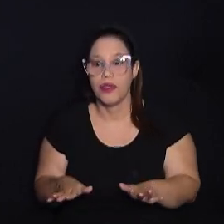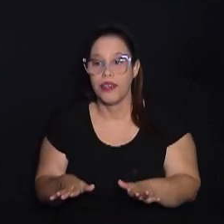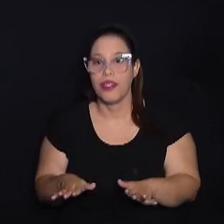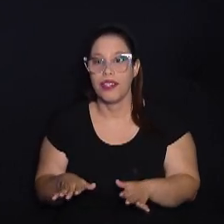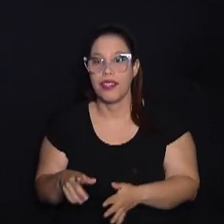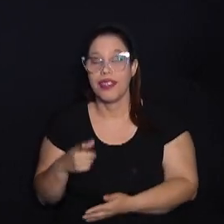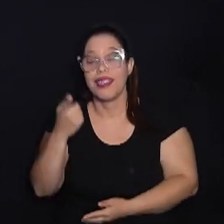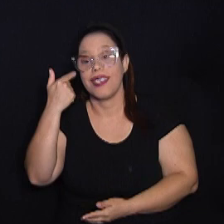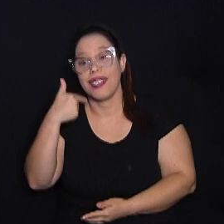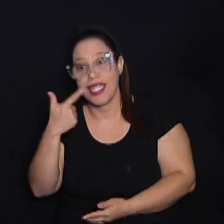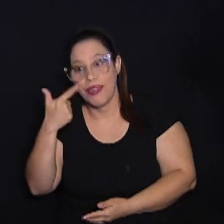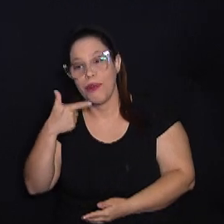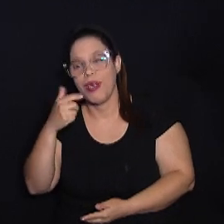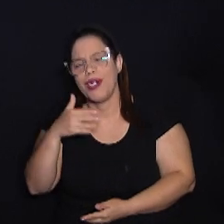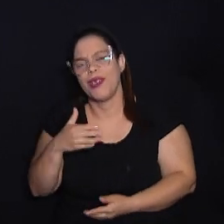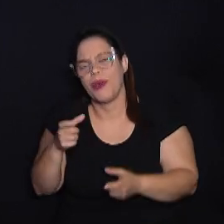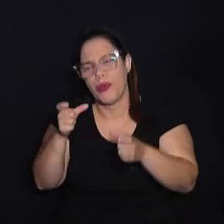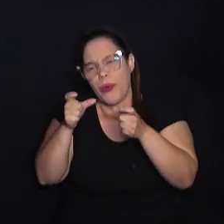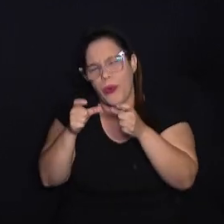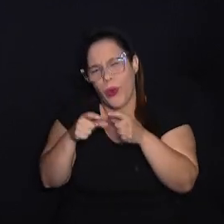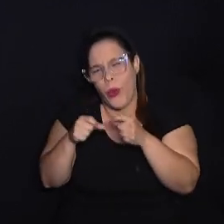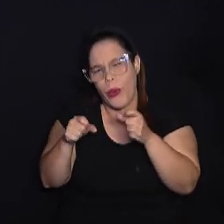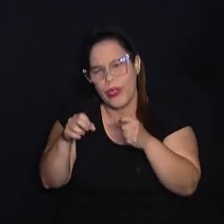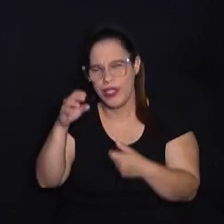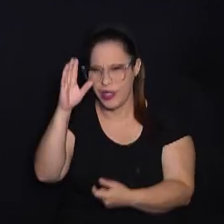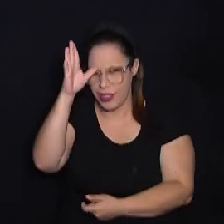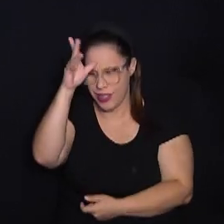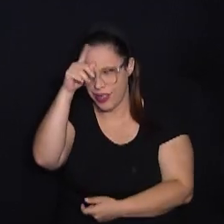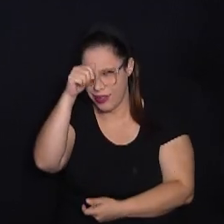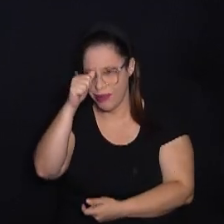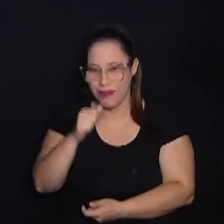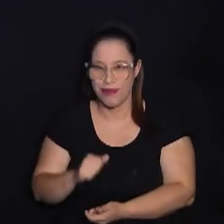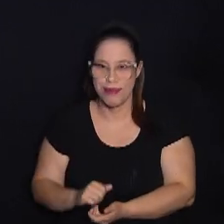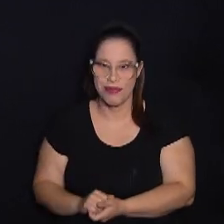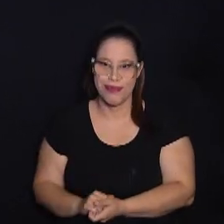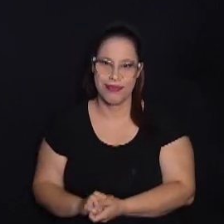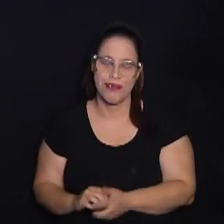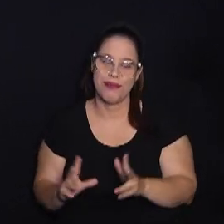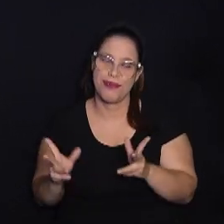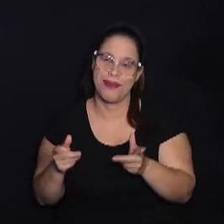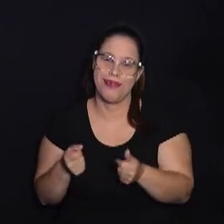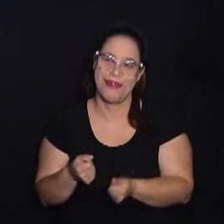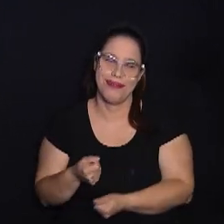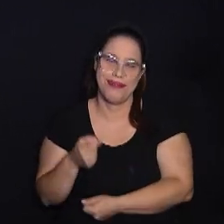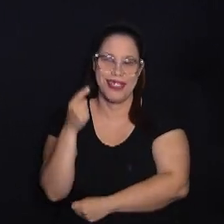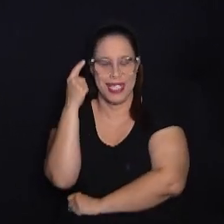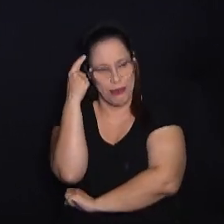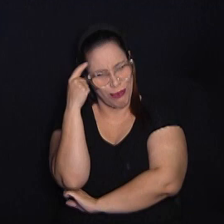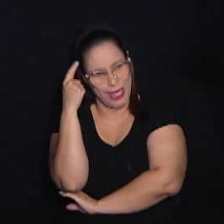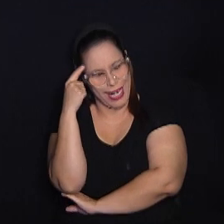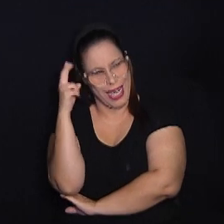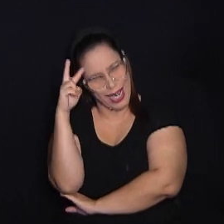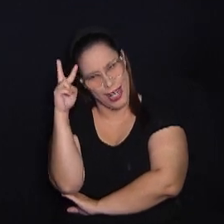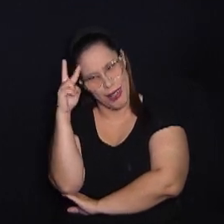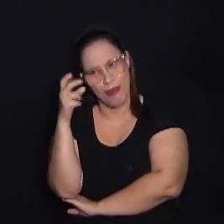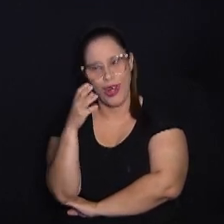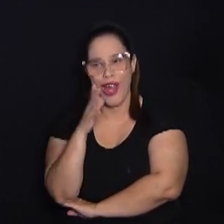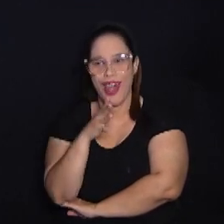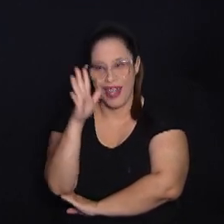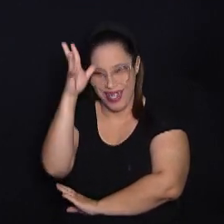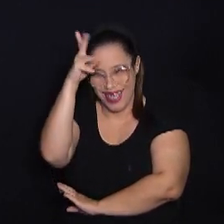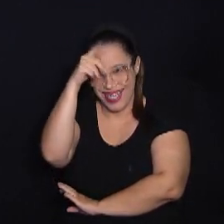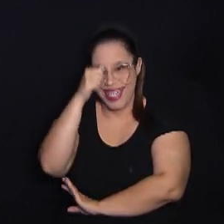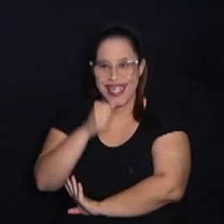ver uma coxa de galinha aqui na frente. Como eu me senti naquele dia, falei, de tudo que eu falei, ele só lembrou da coxa de galinha, né?